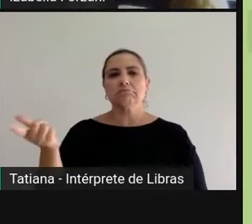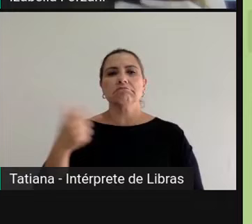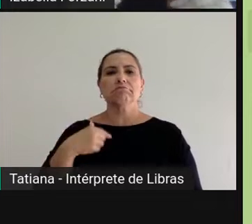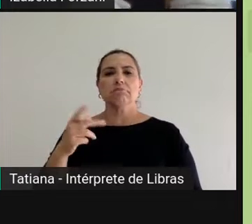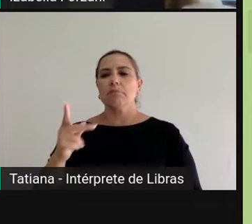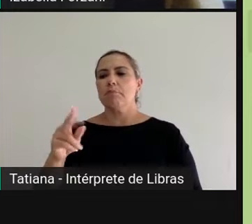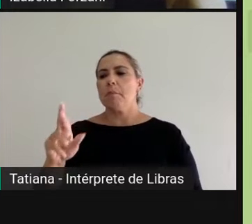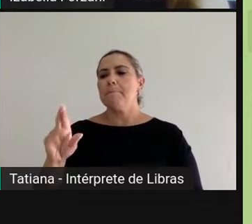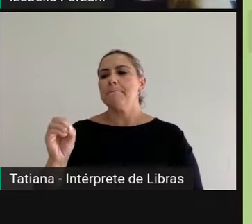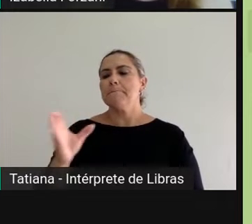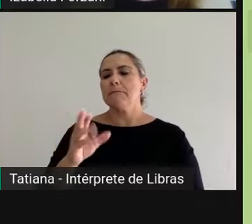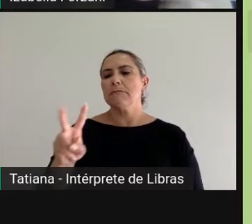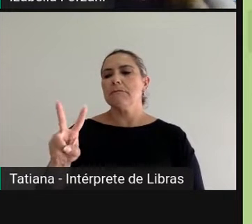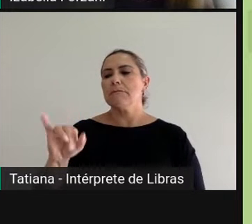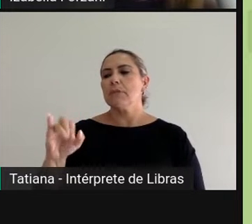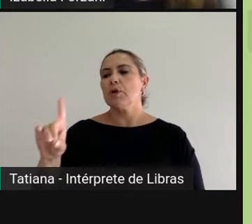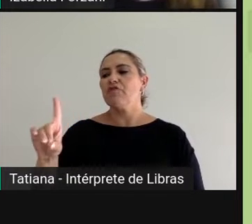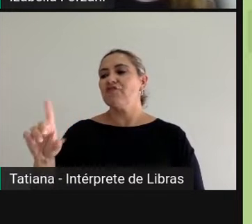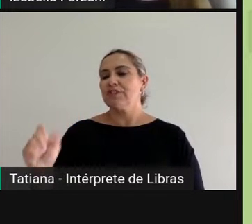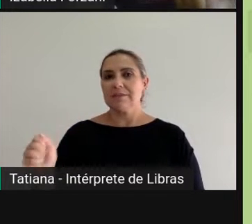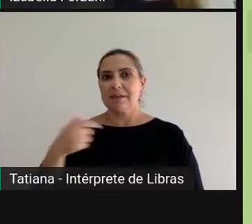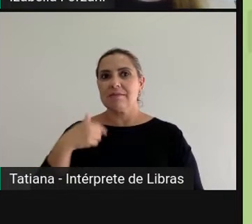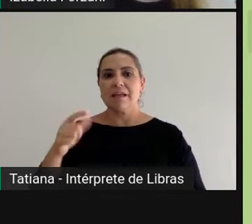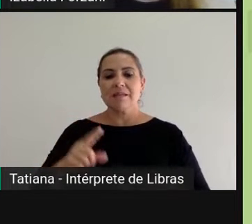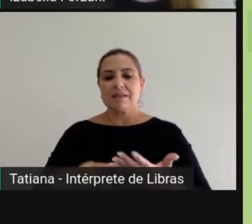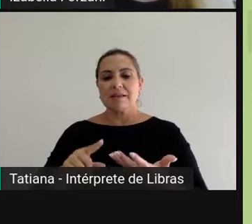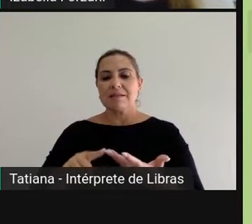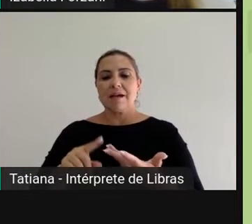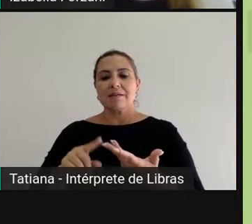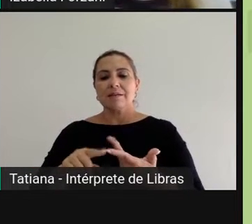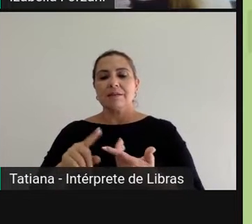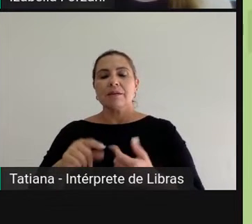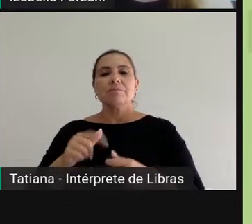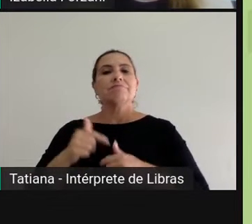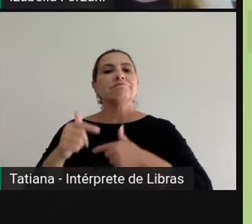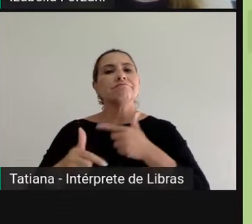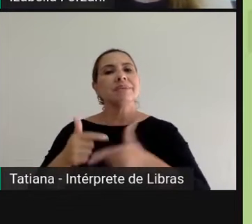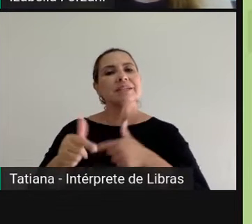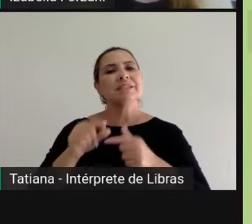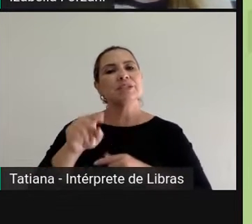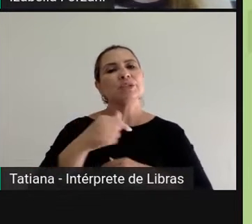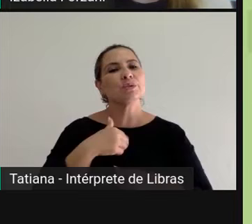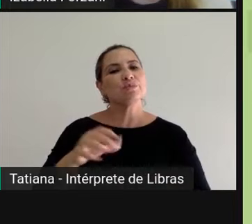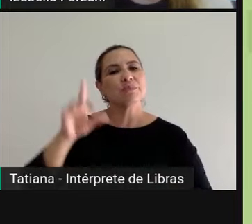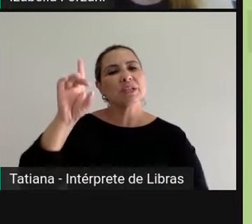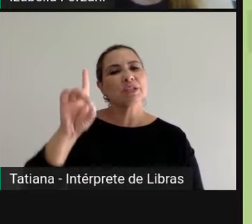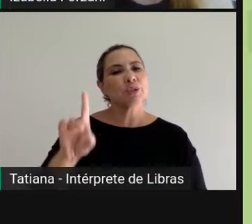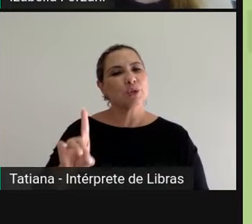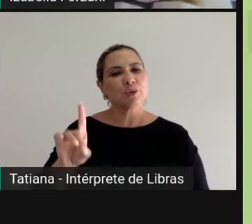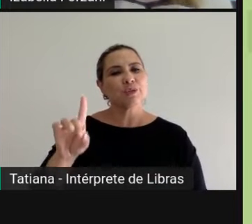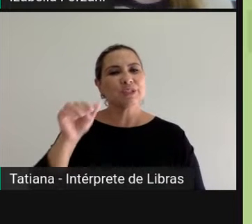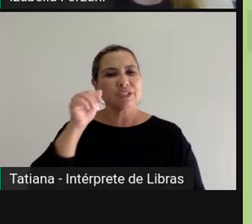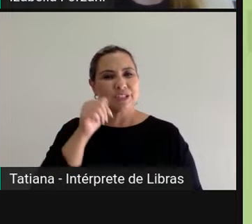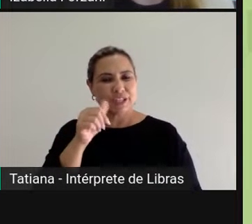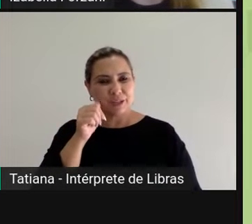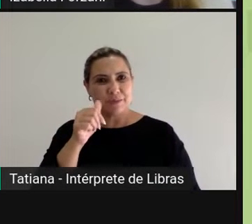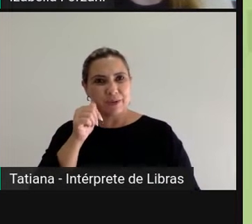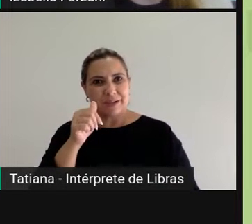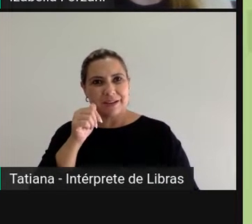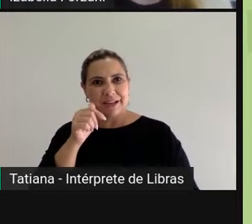tem vários outros aspectos dessa mulher. Então, achar que o direito das mulheres